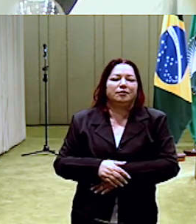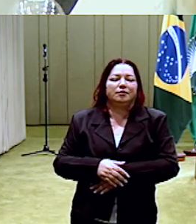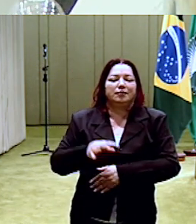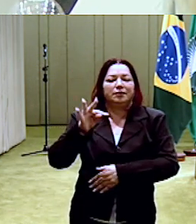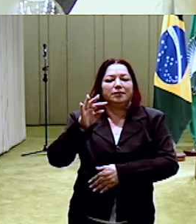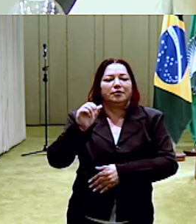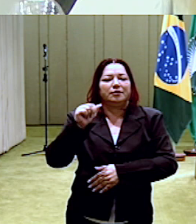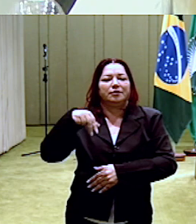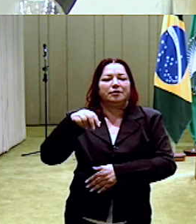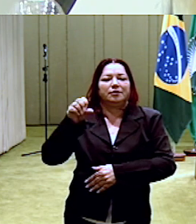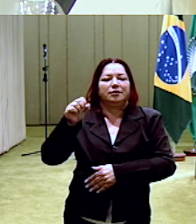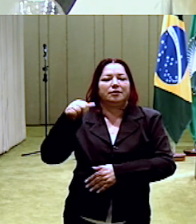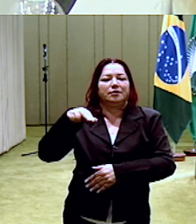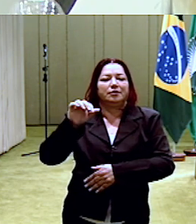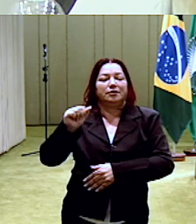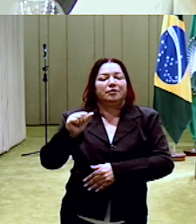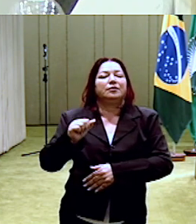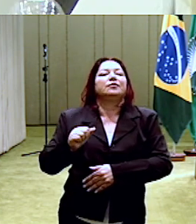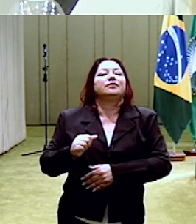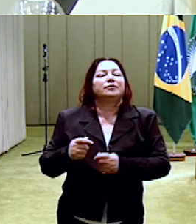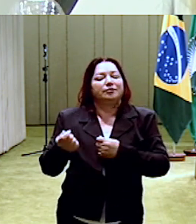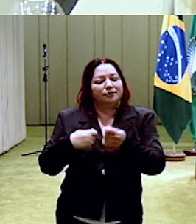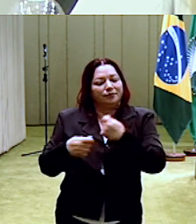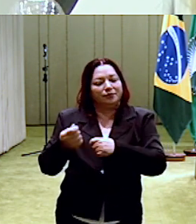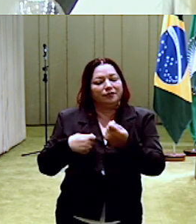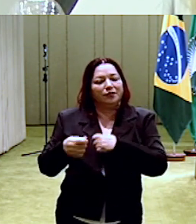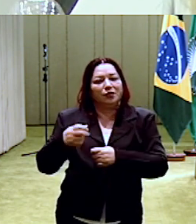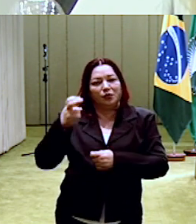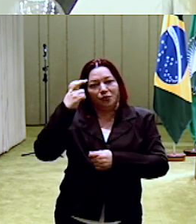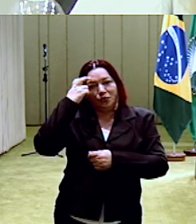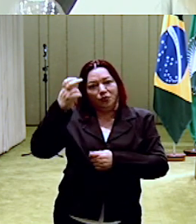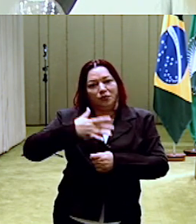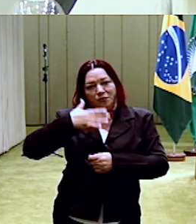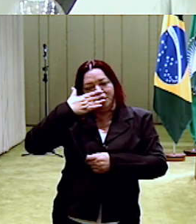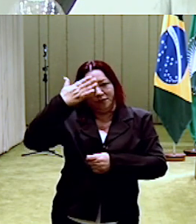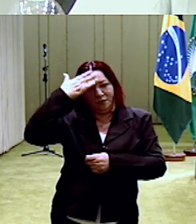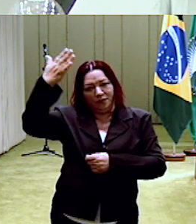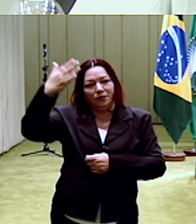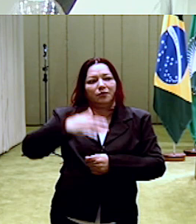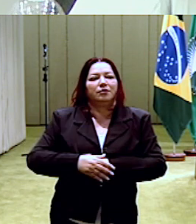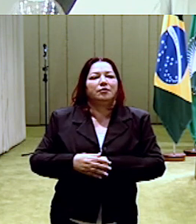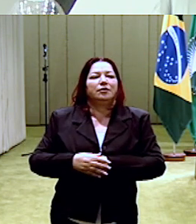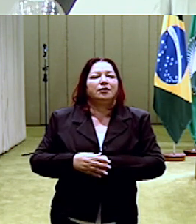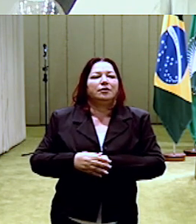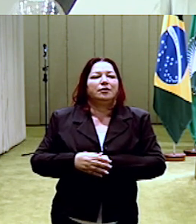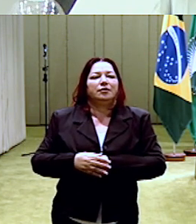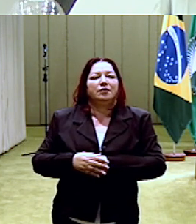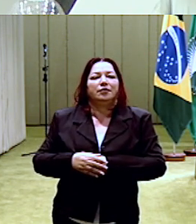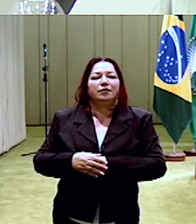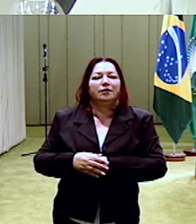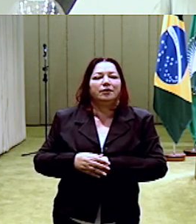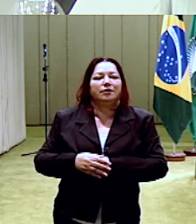Tanzânia, tanto no mundo político quanto econômico, especialmente países de cultura muçulmana. Ela defende que o islamismo, o Islã,